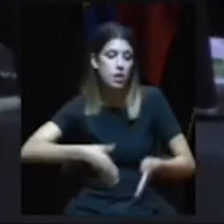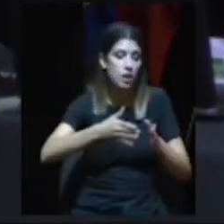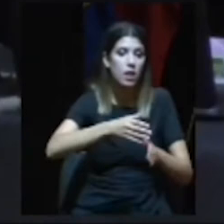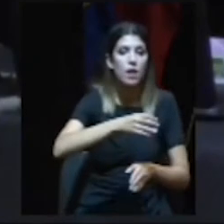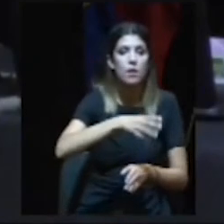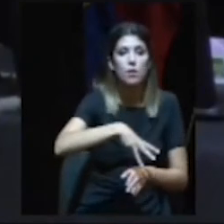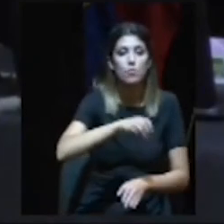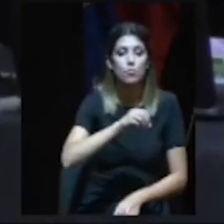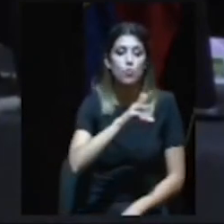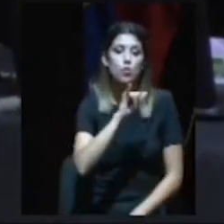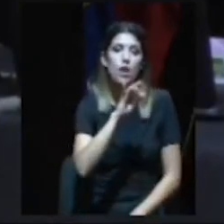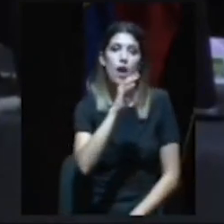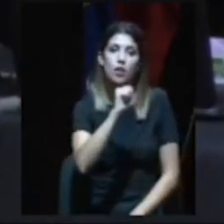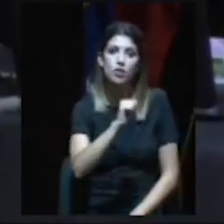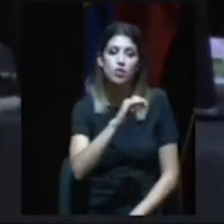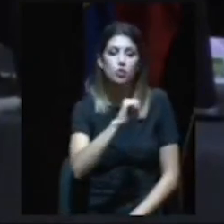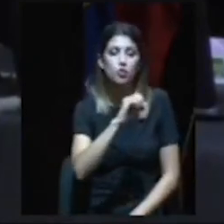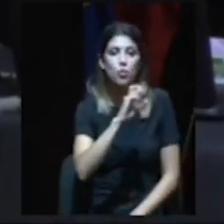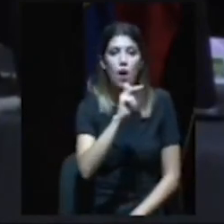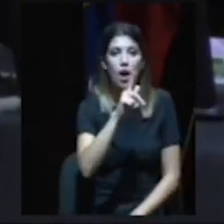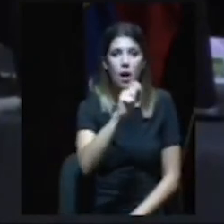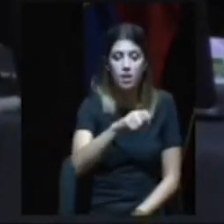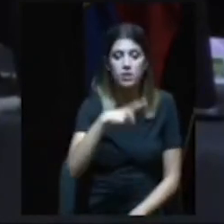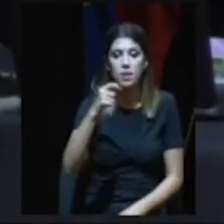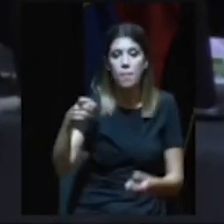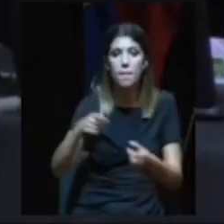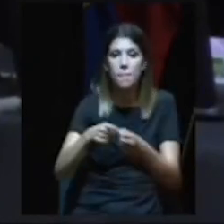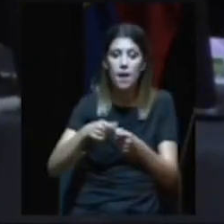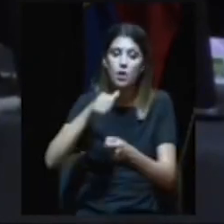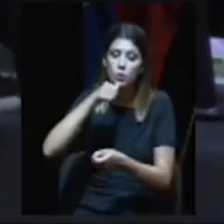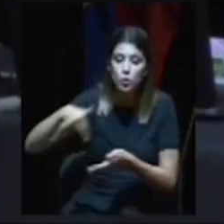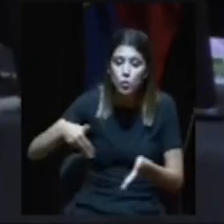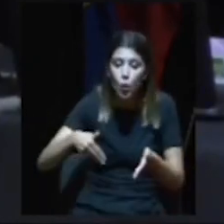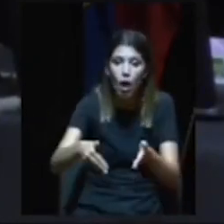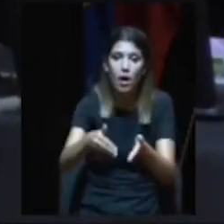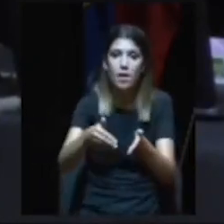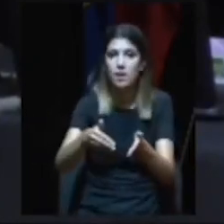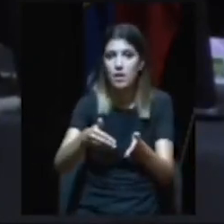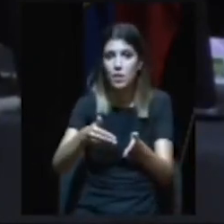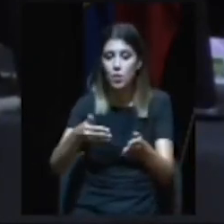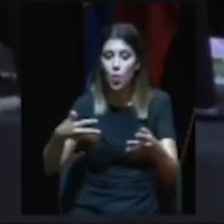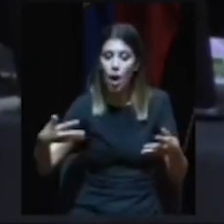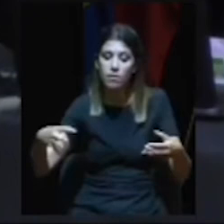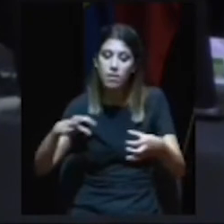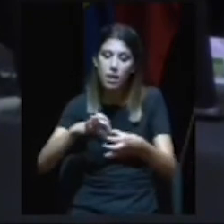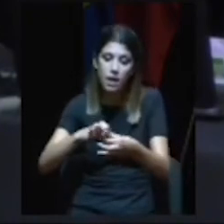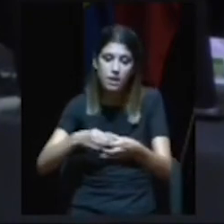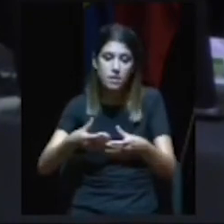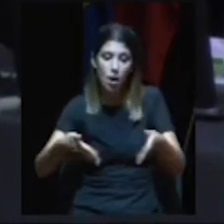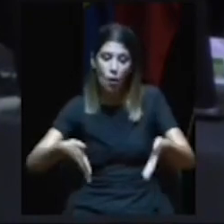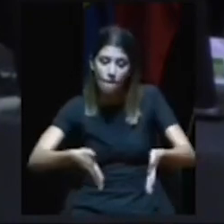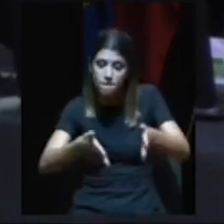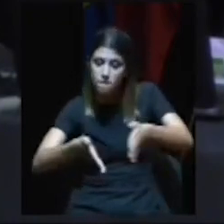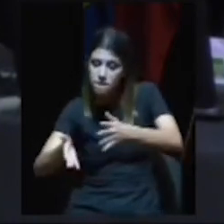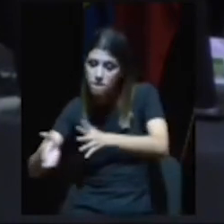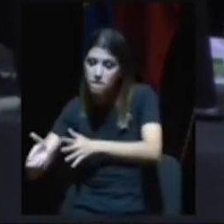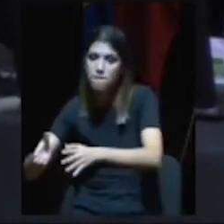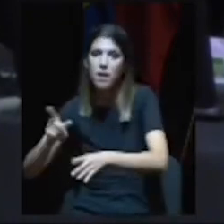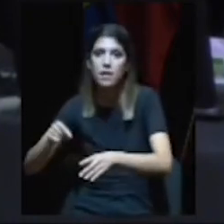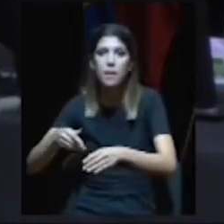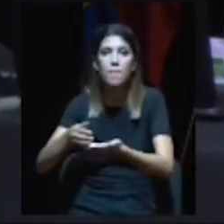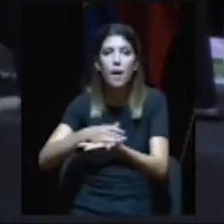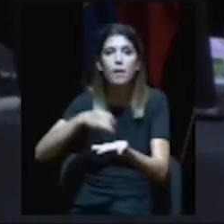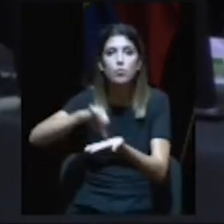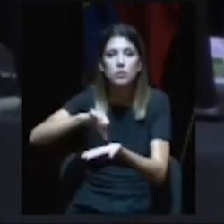Penha de França, a sua ligação também à zona ribeirinha, e o que é que queremos para a Baixa, se o projeto da